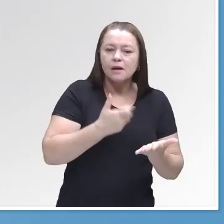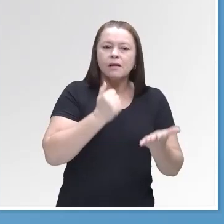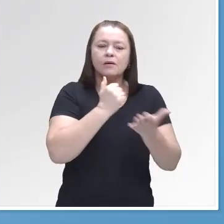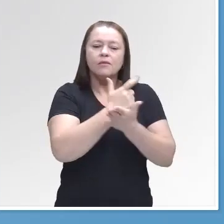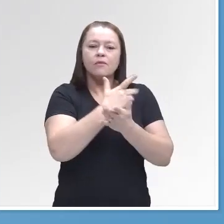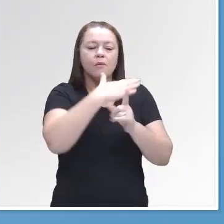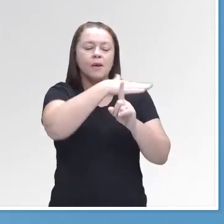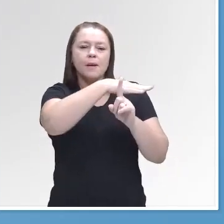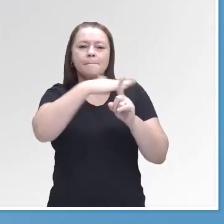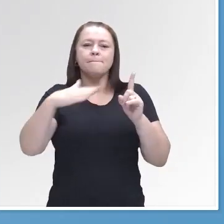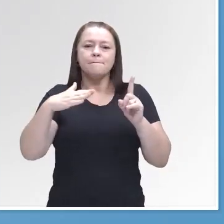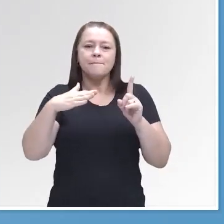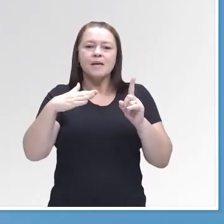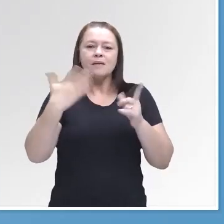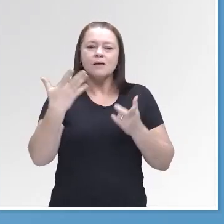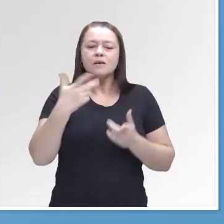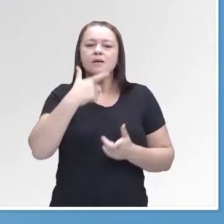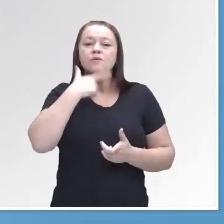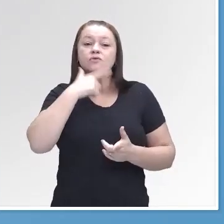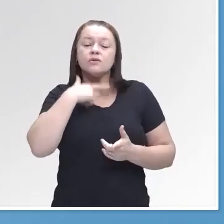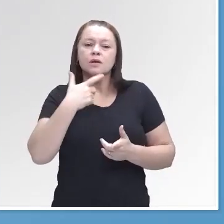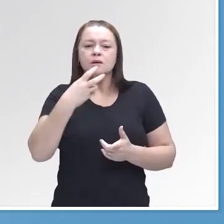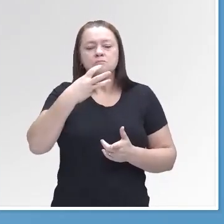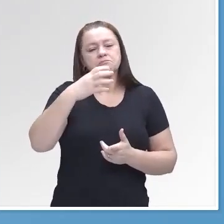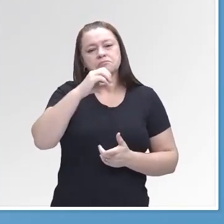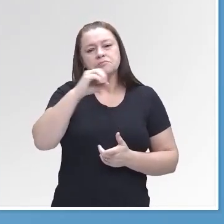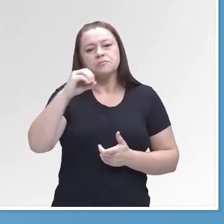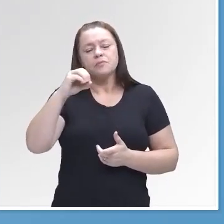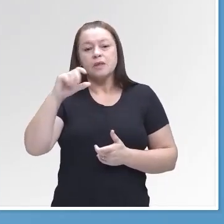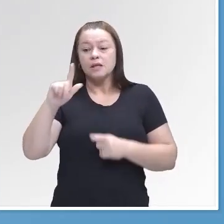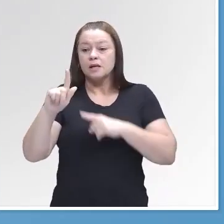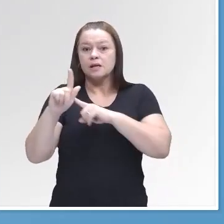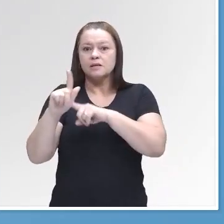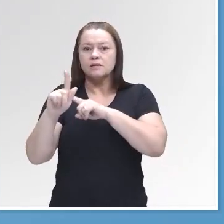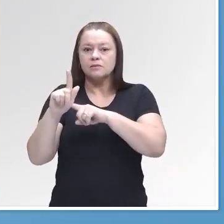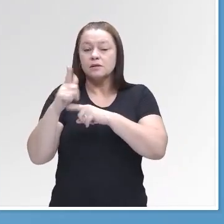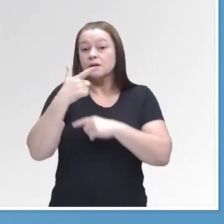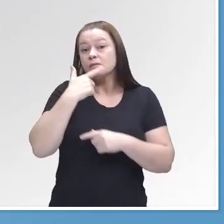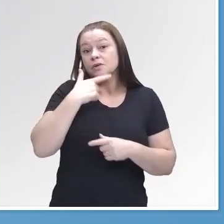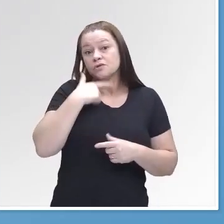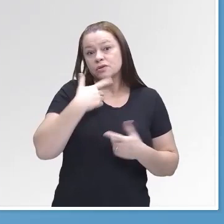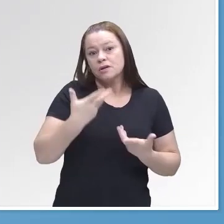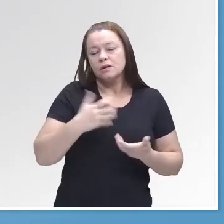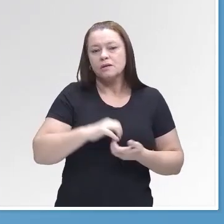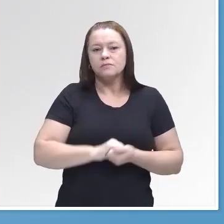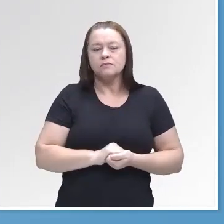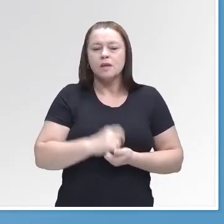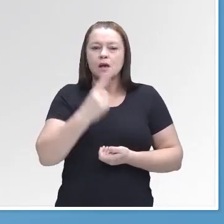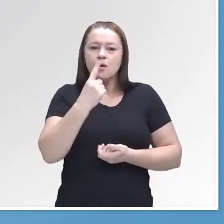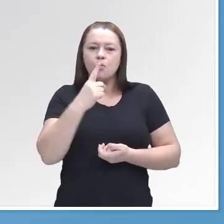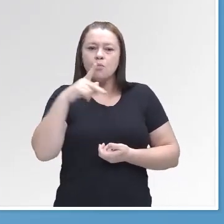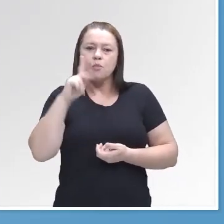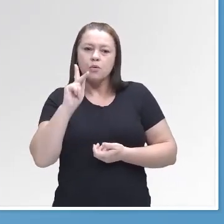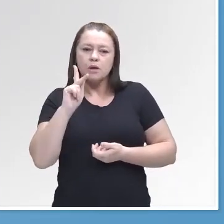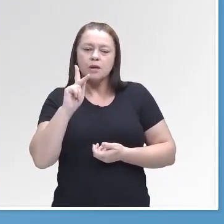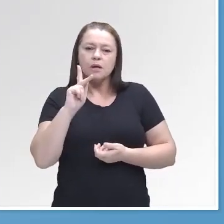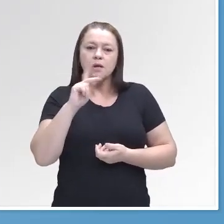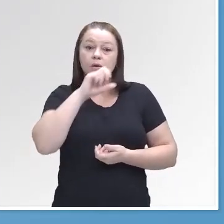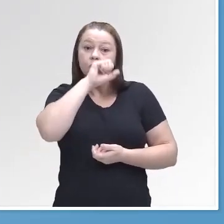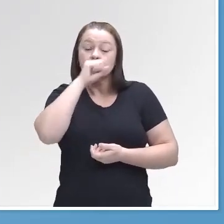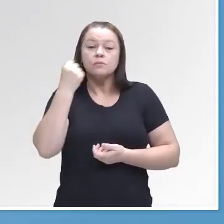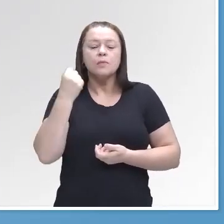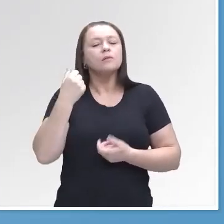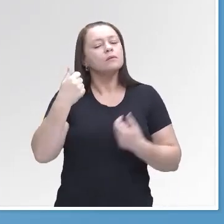de queijo ou 300 gramas de queijo ou 1 quilo de pão. Então eu